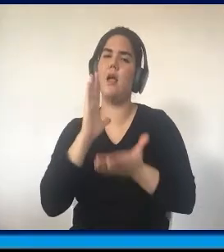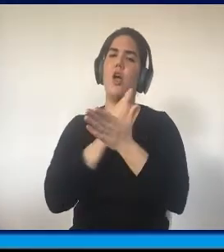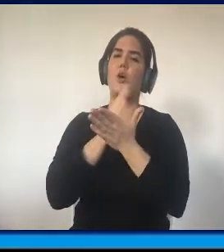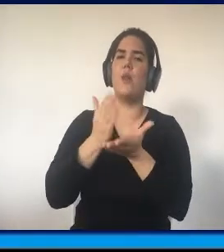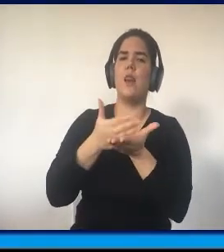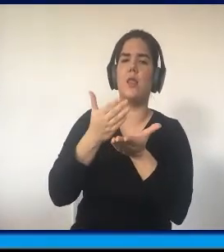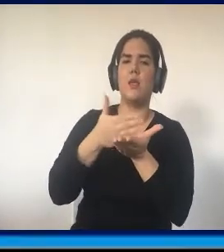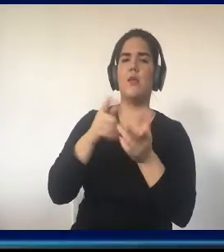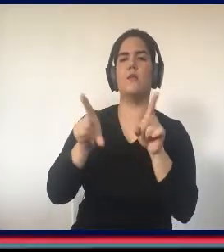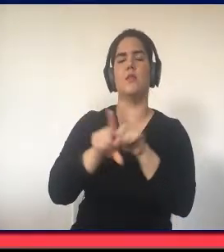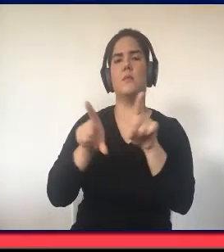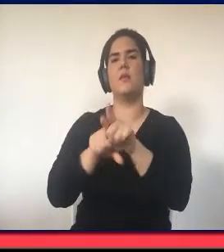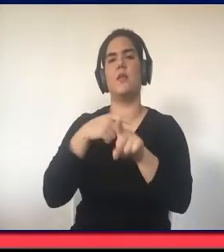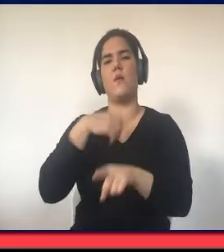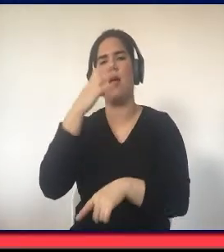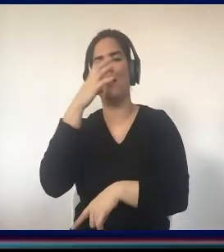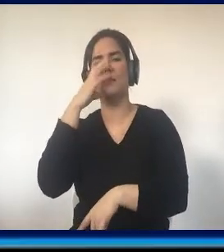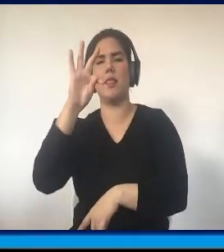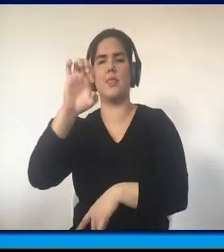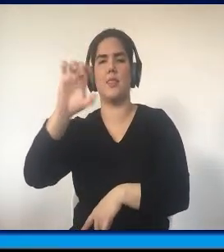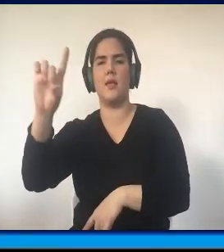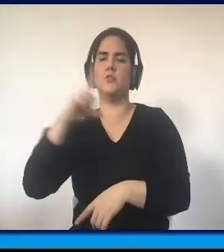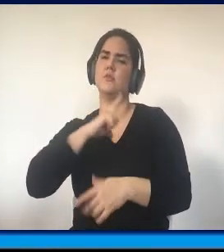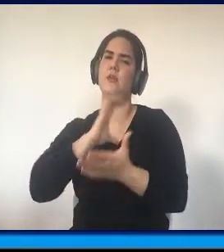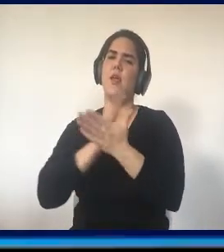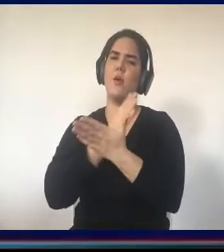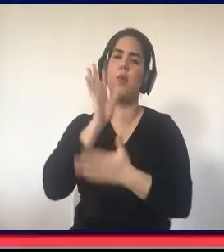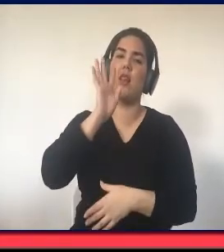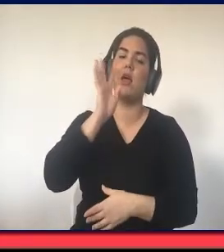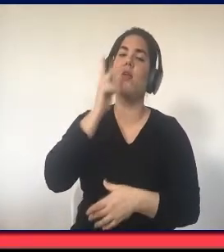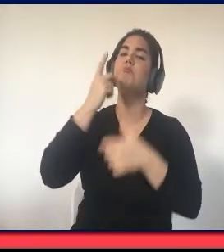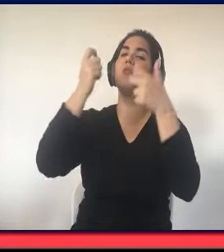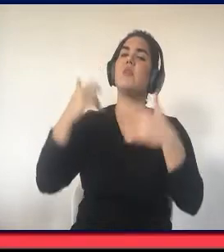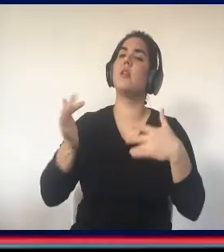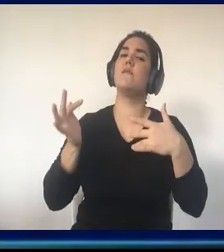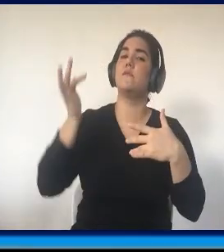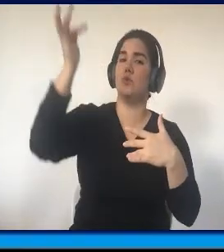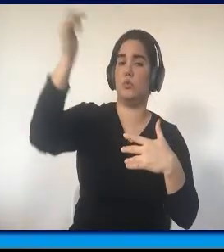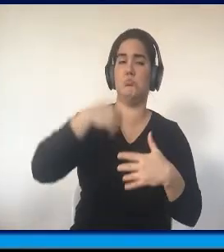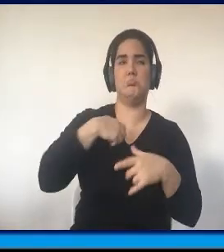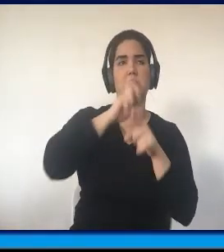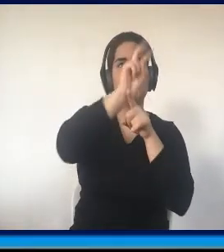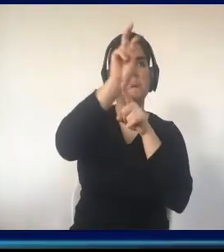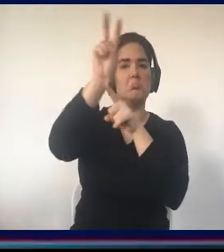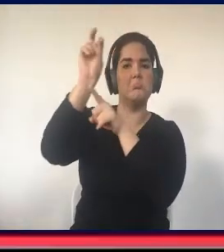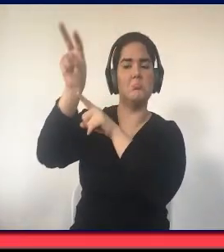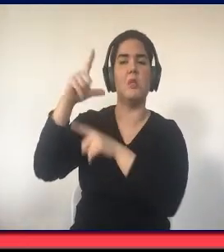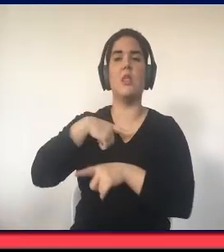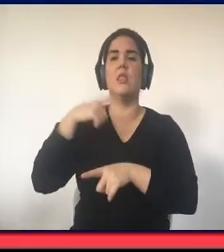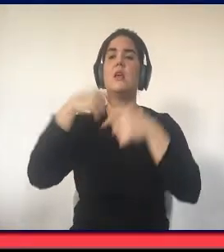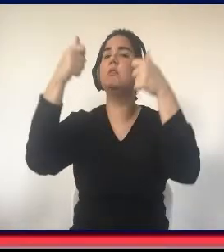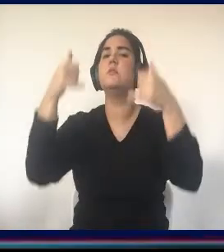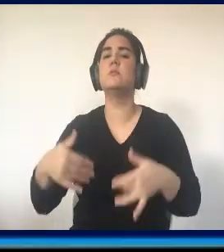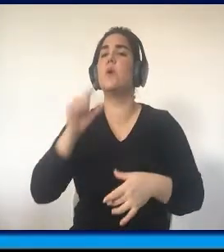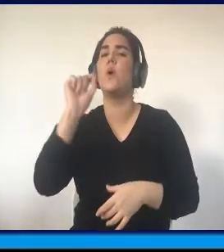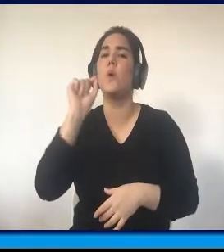então tem uns TEDs muito legais que falam do futuro, e os TEDs que eu tenho visto, eles abordam que uma habilidade, se